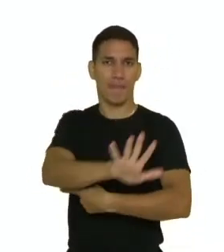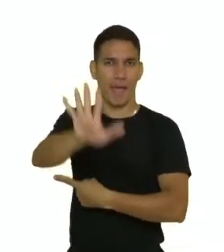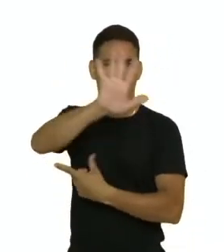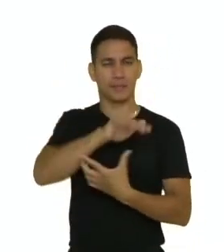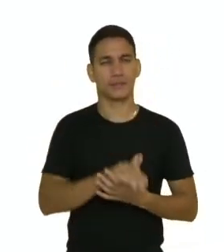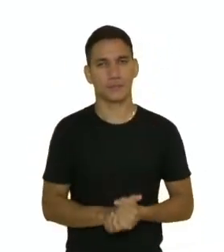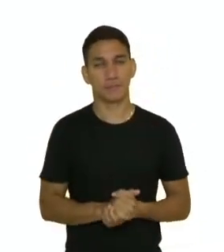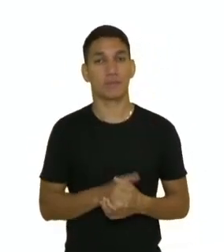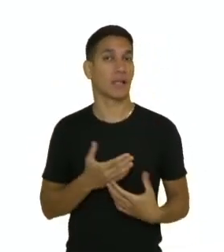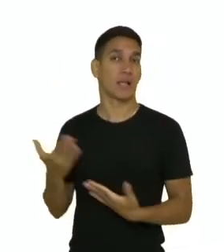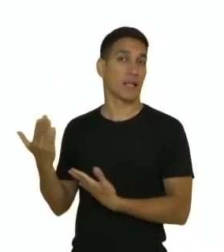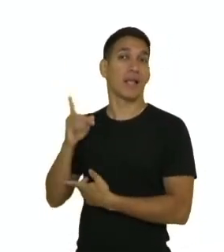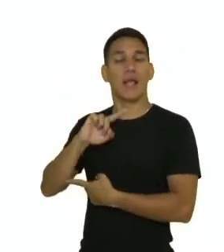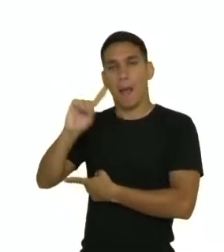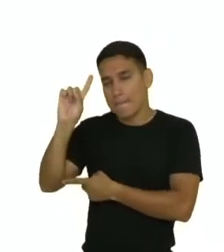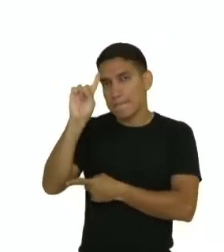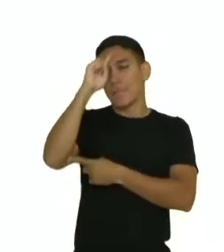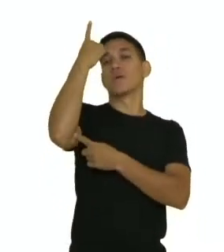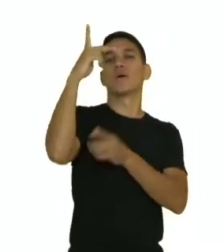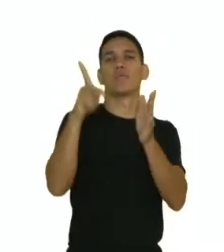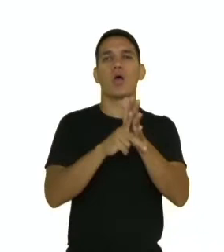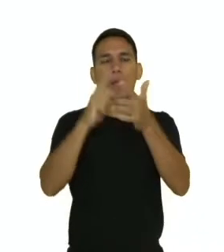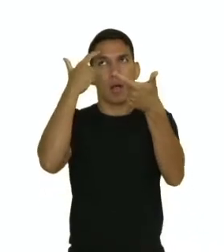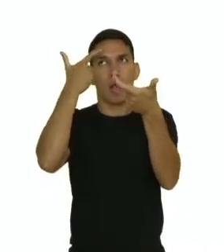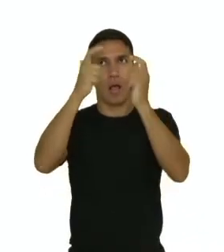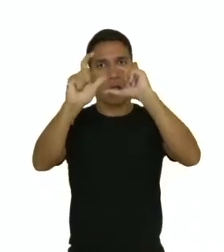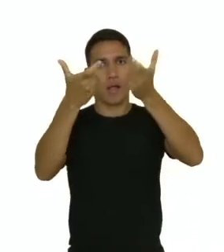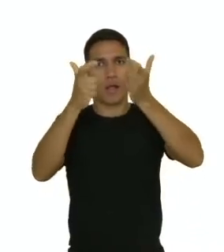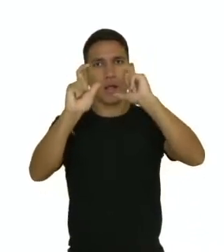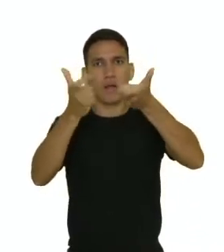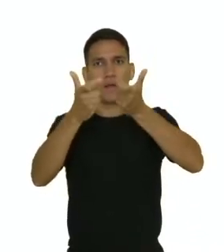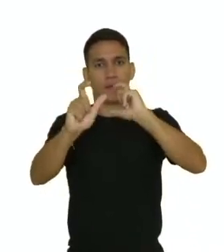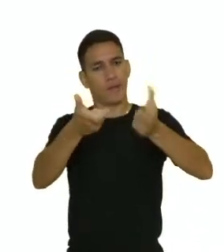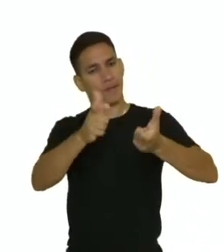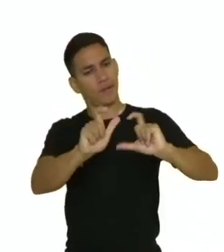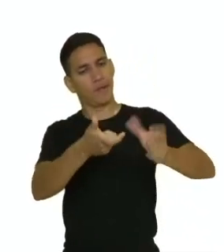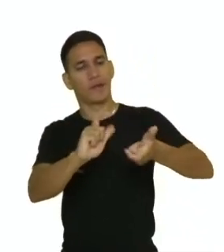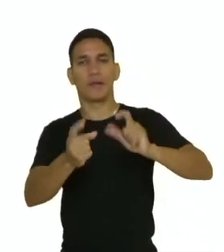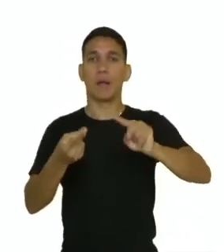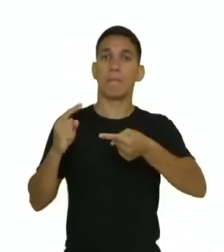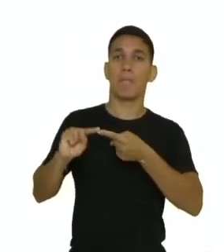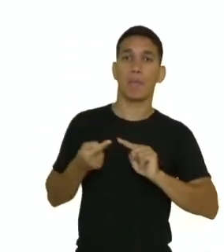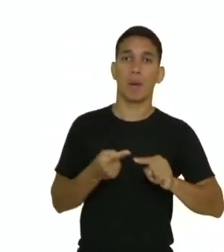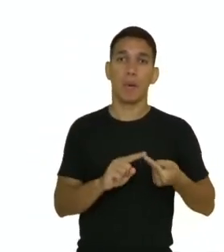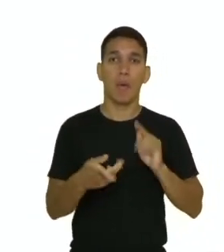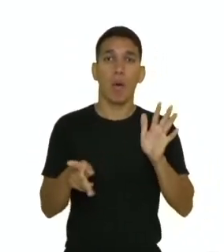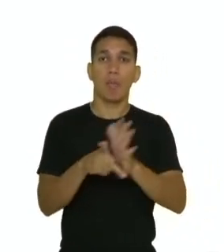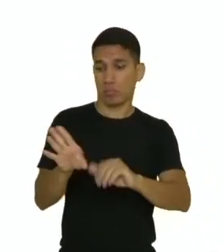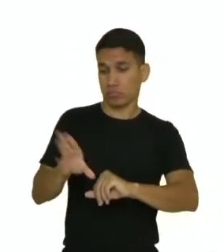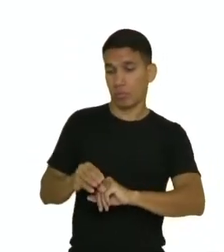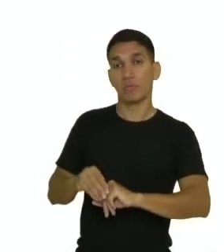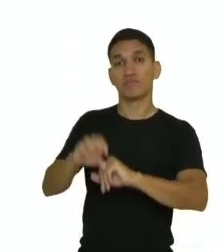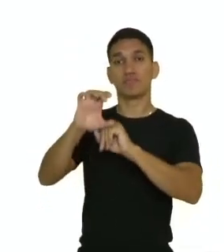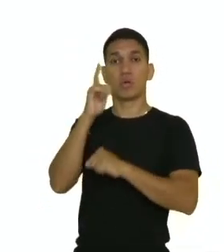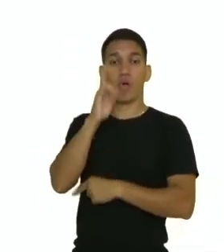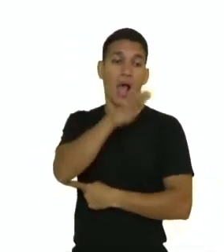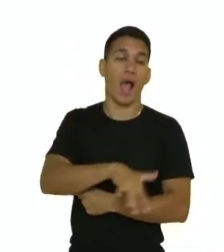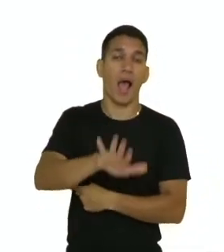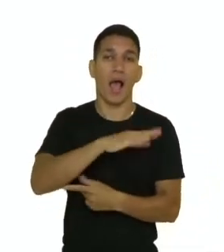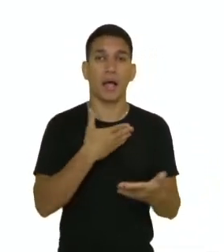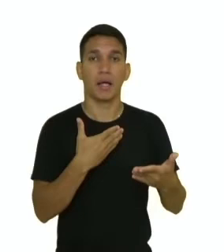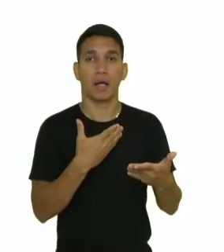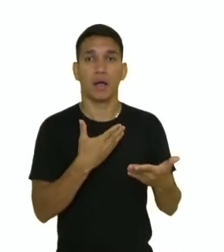nossa tela, foi o criador da lógica como instrumento do conhecimento em qualquer campo do saber e da ciência.